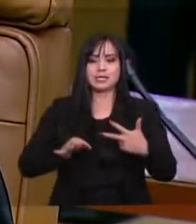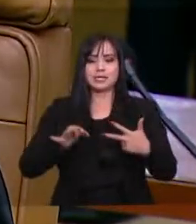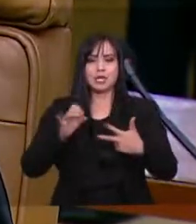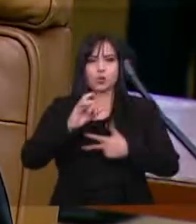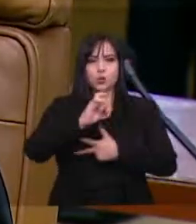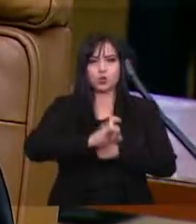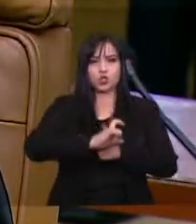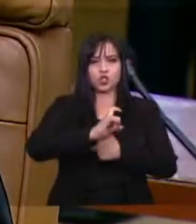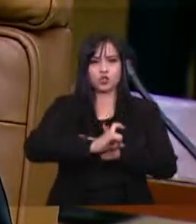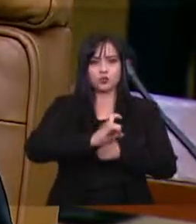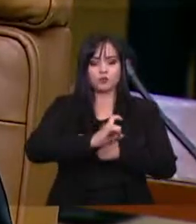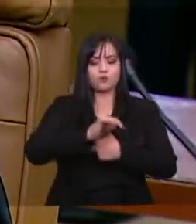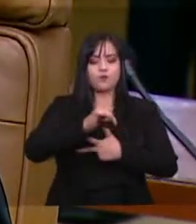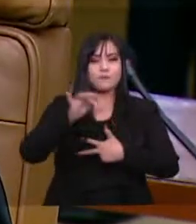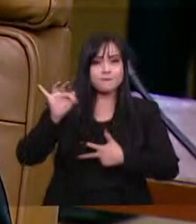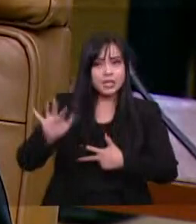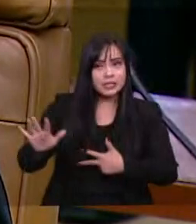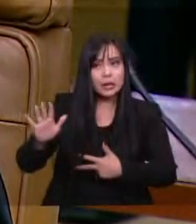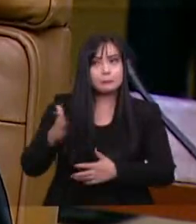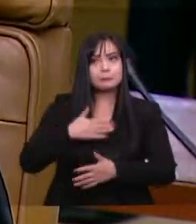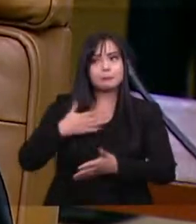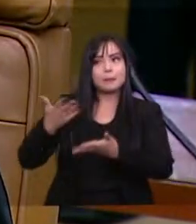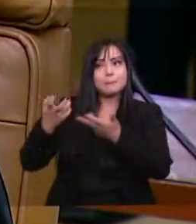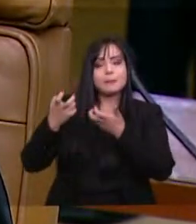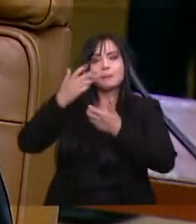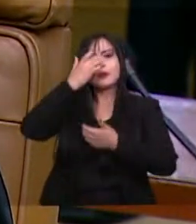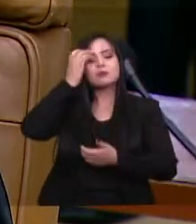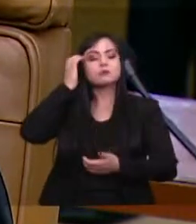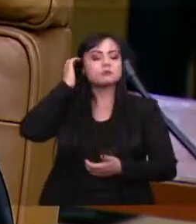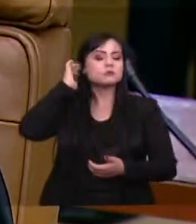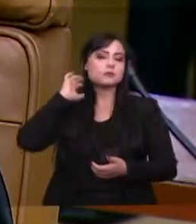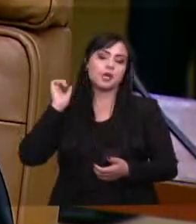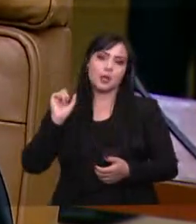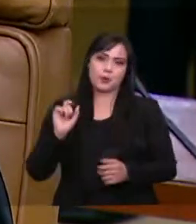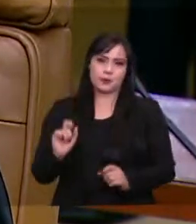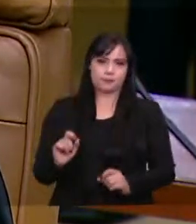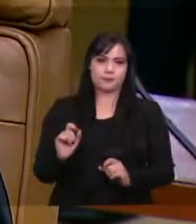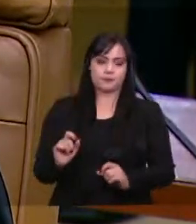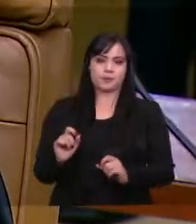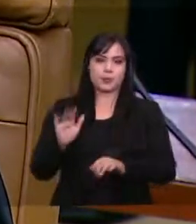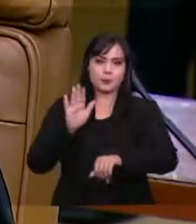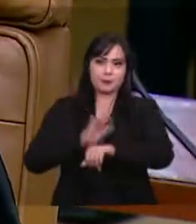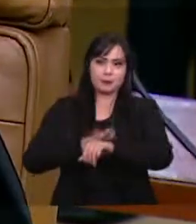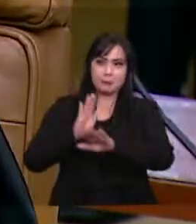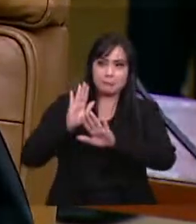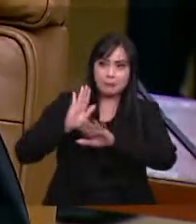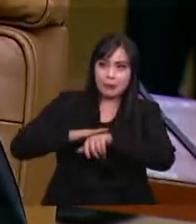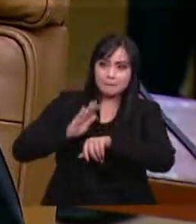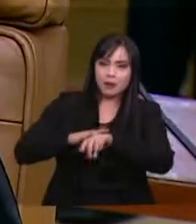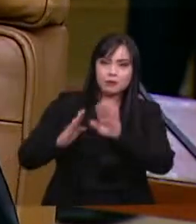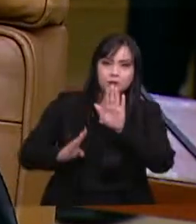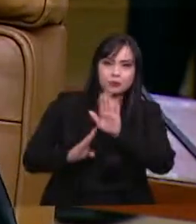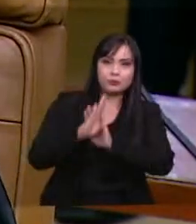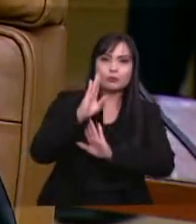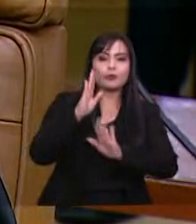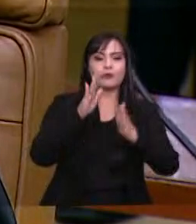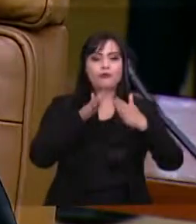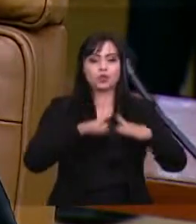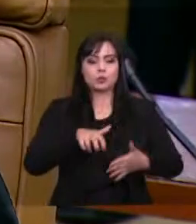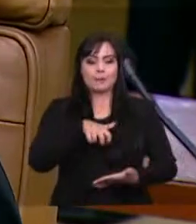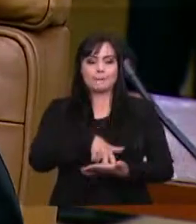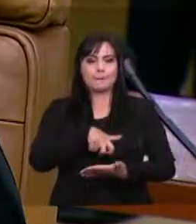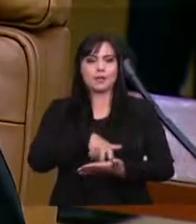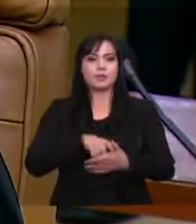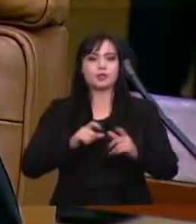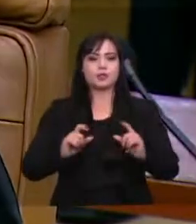Federal o que em meu modo de ver em ser juízos de reprovação mais elevado por isso fixo apenas